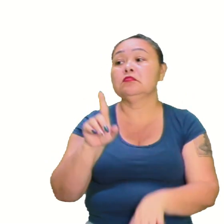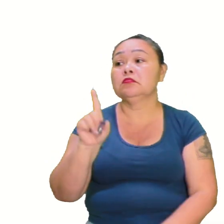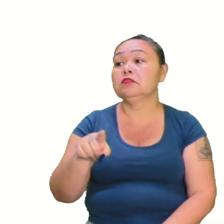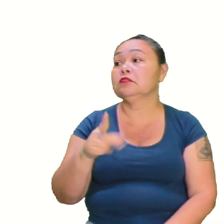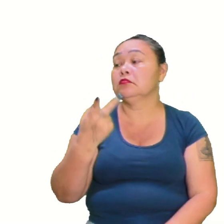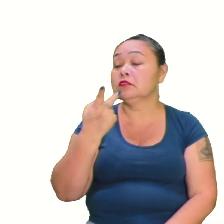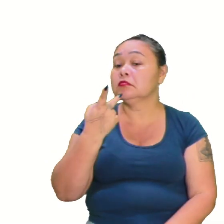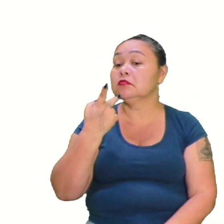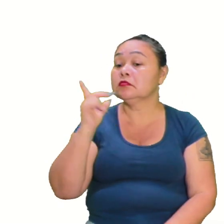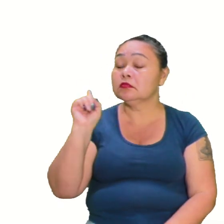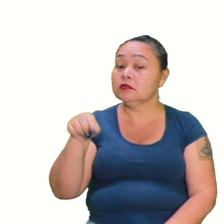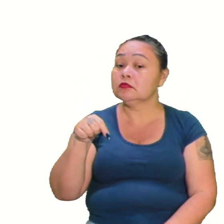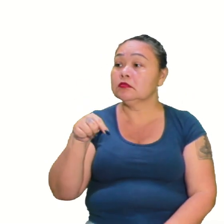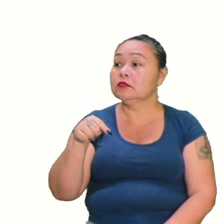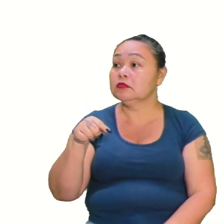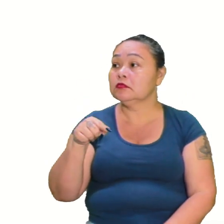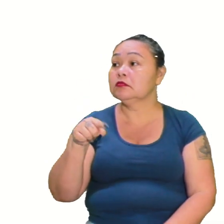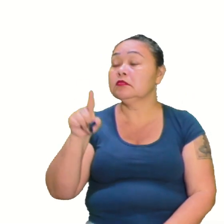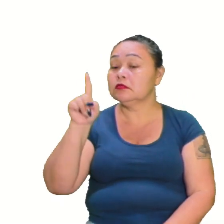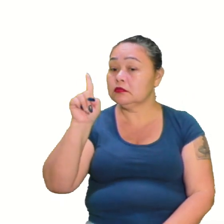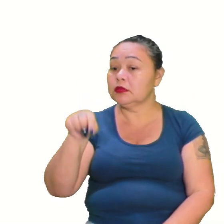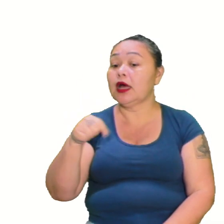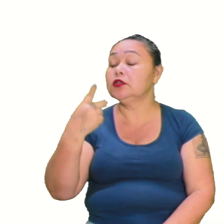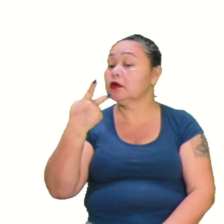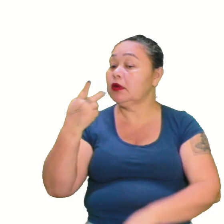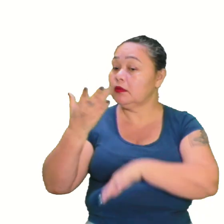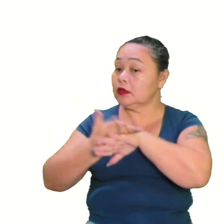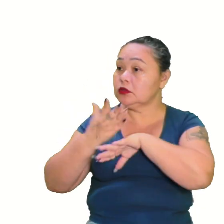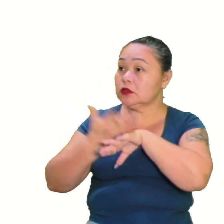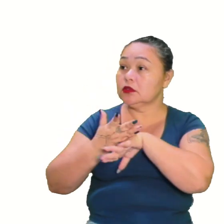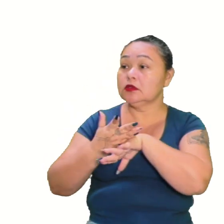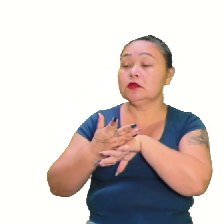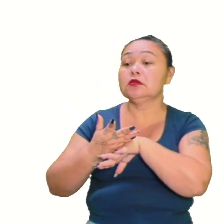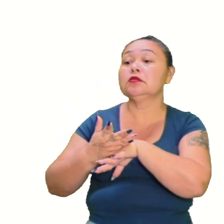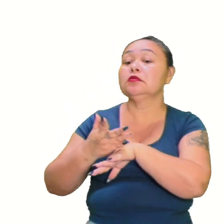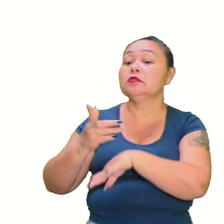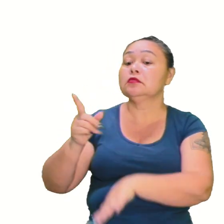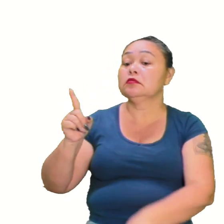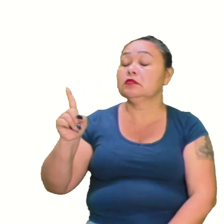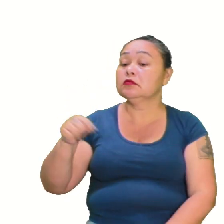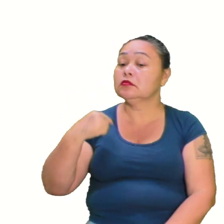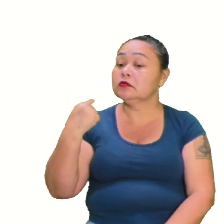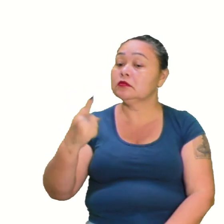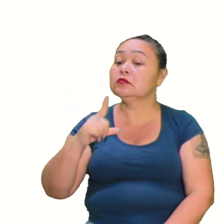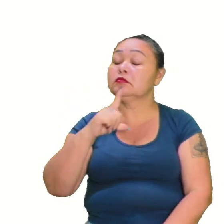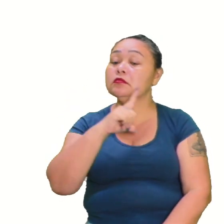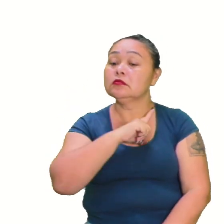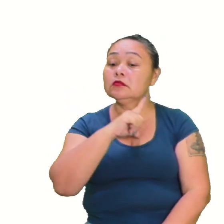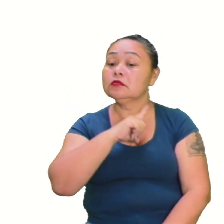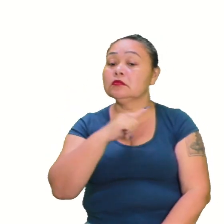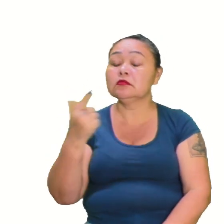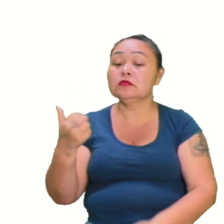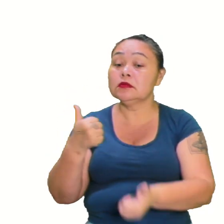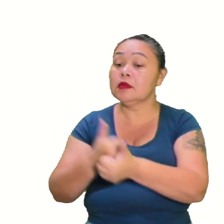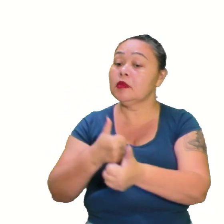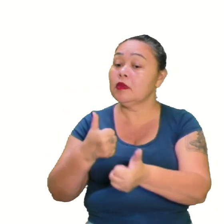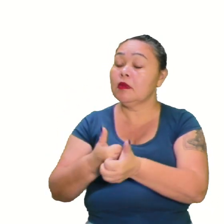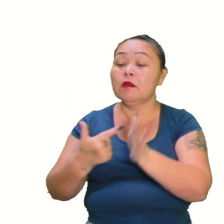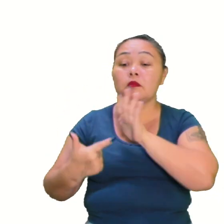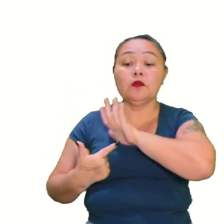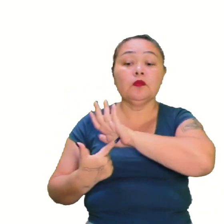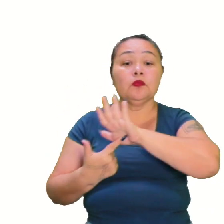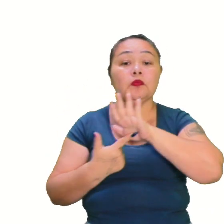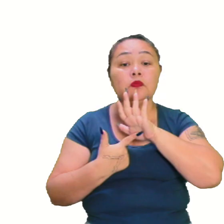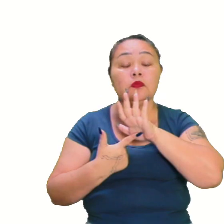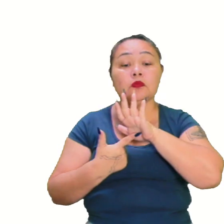ó, de maneira bem prática mesmo, nós tentamos agora mostrar